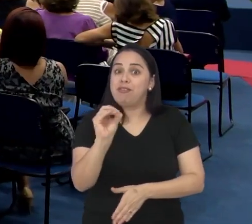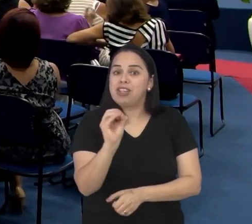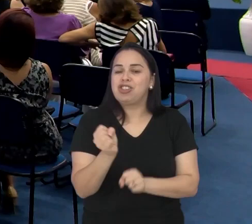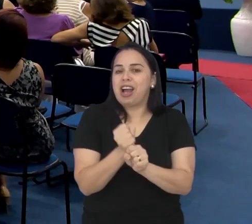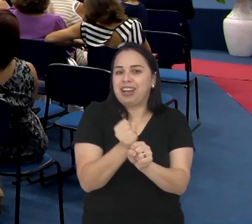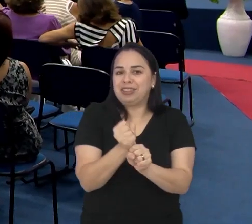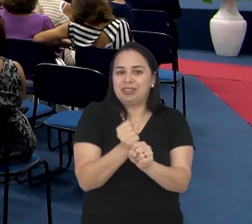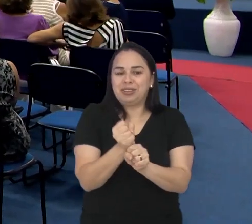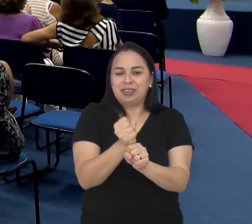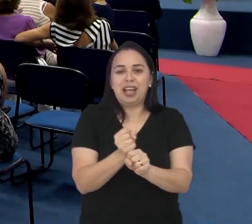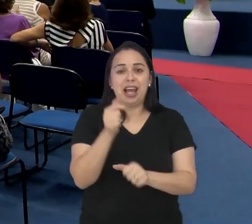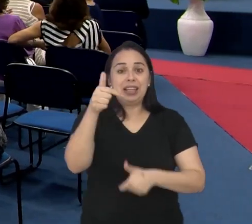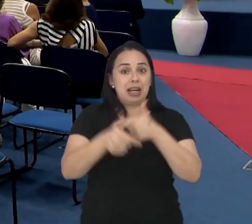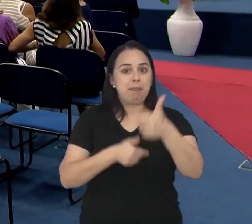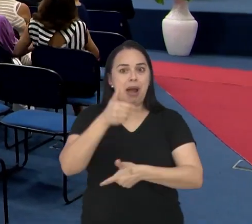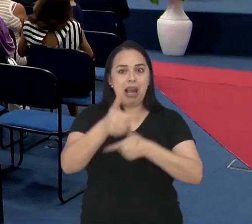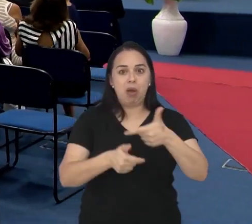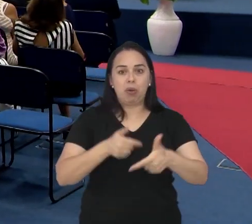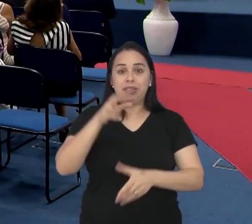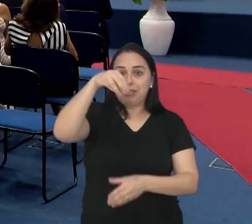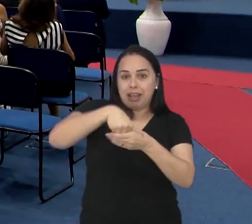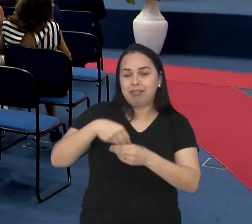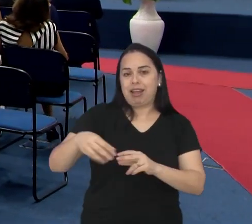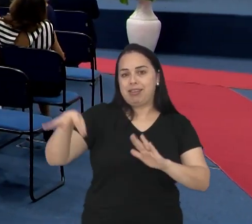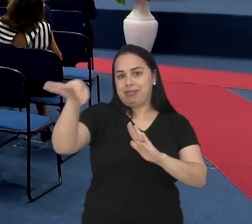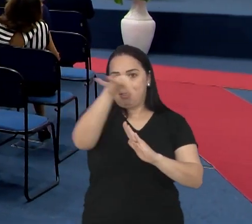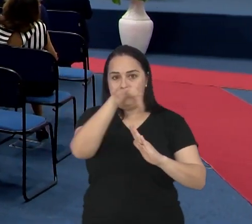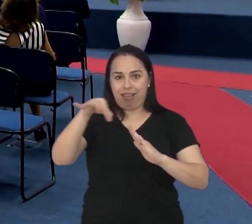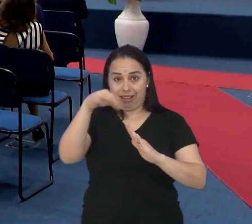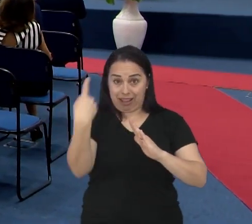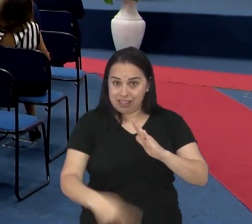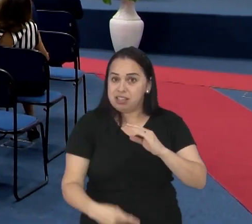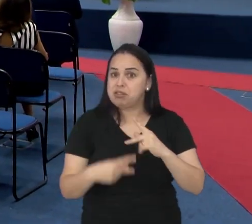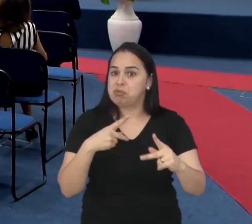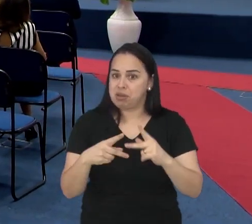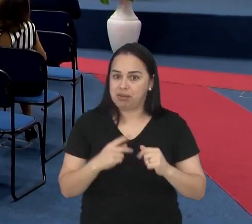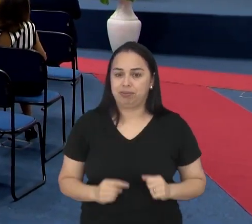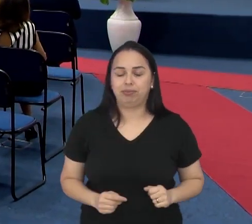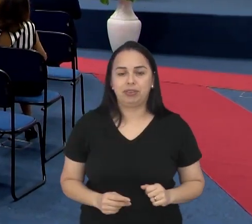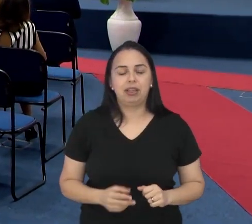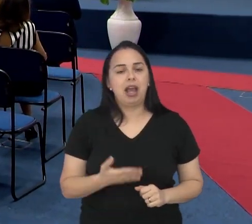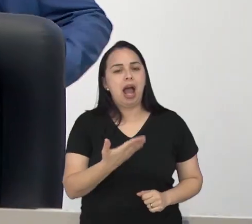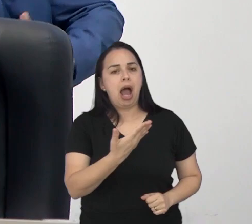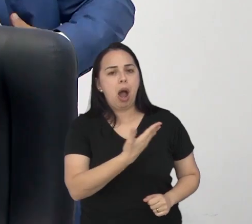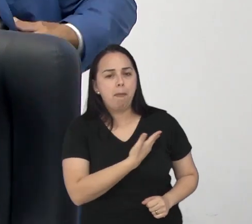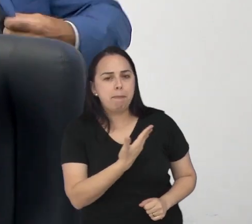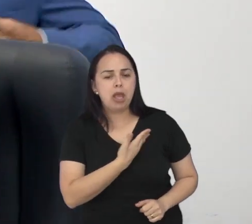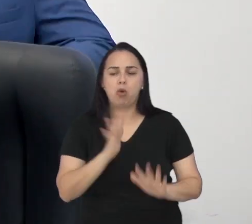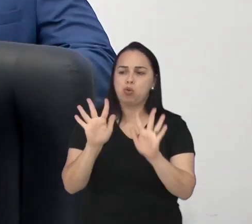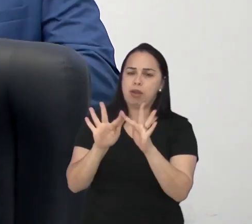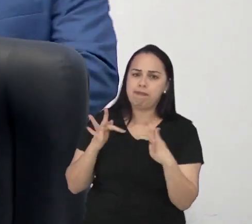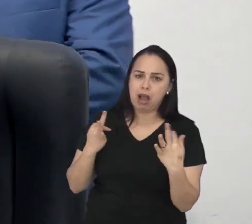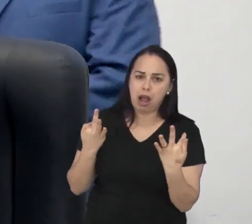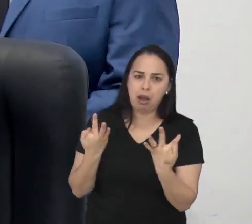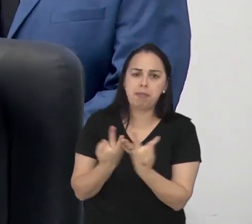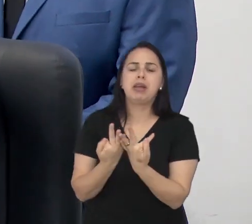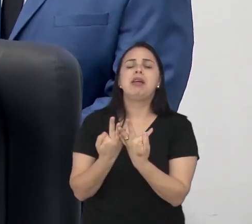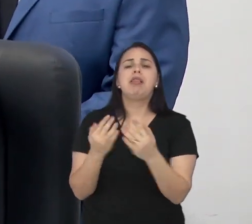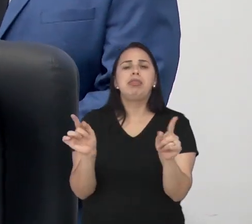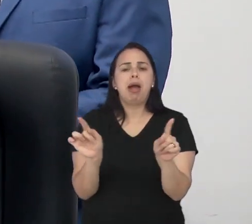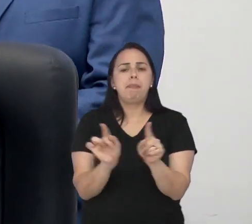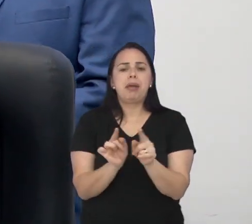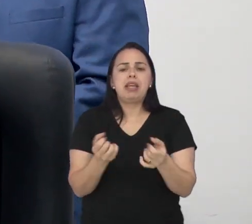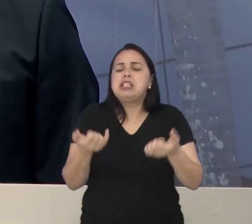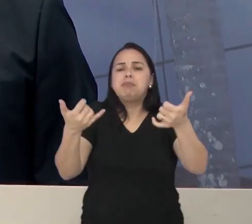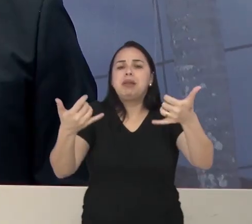de 20 anos, a doutora Juana trabalhou com queimados na Santa Casa de São José dos Campos. Amigos e familiares